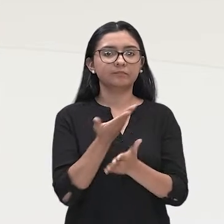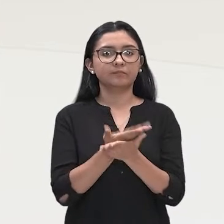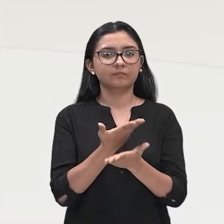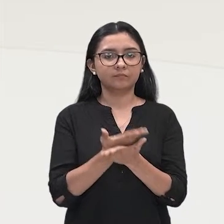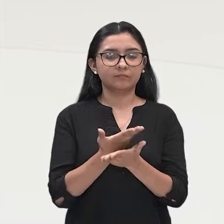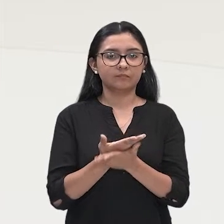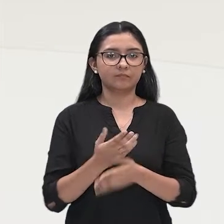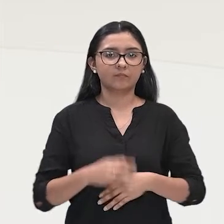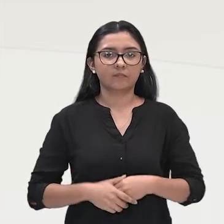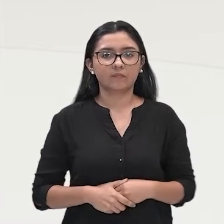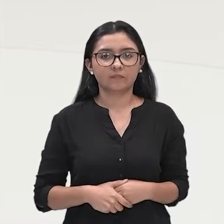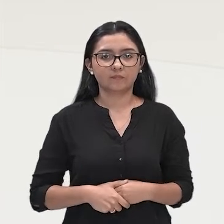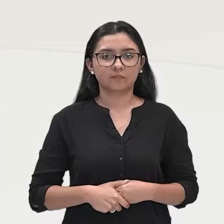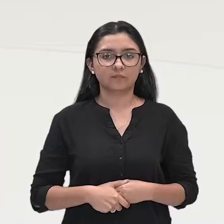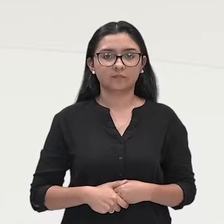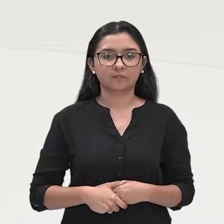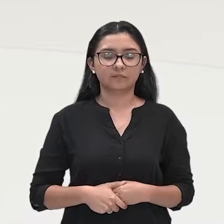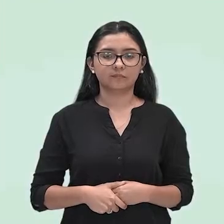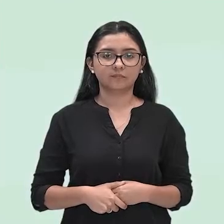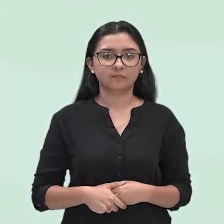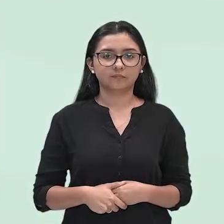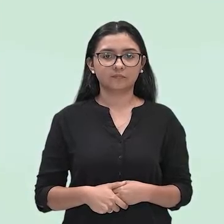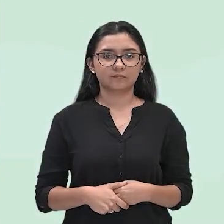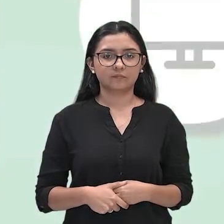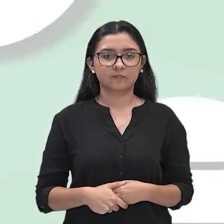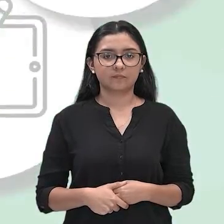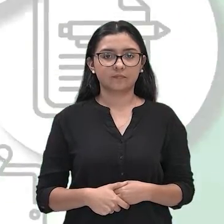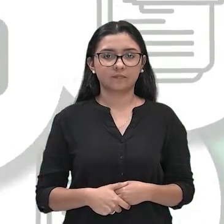das proteínas. Vamos à aula!